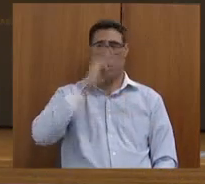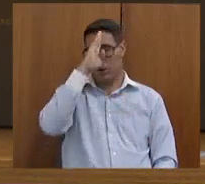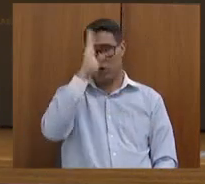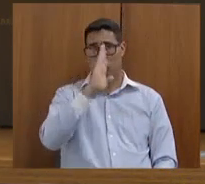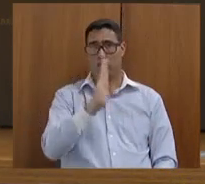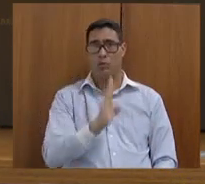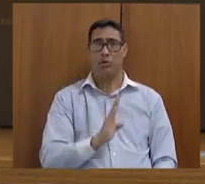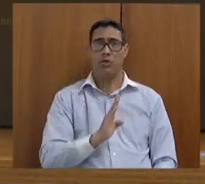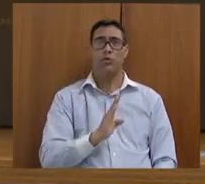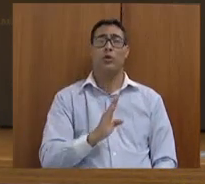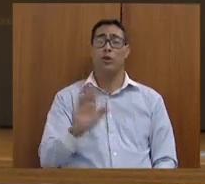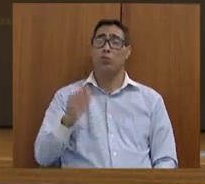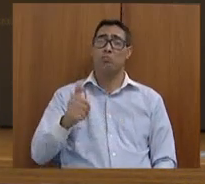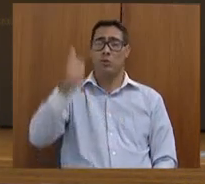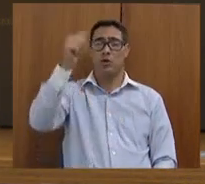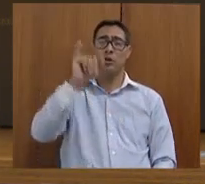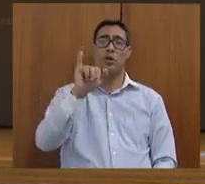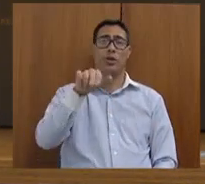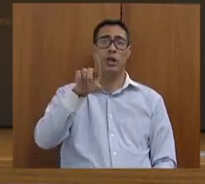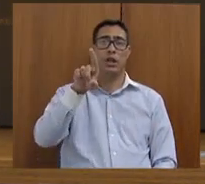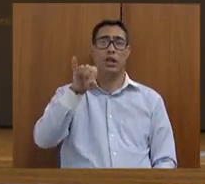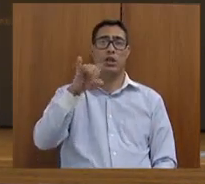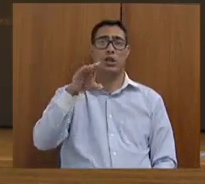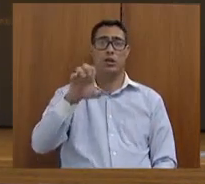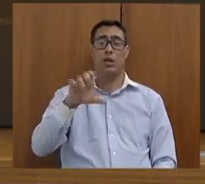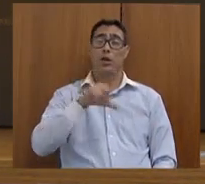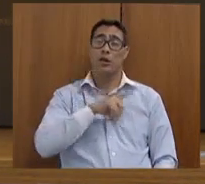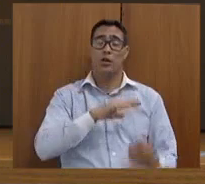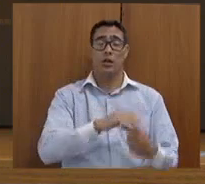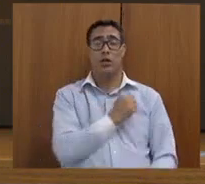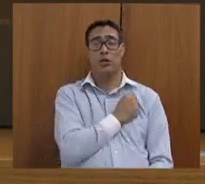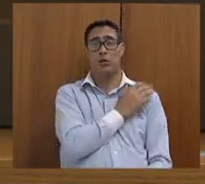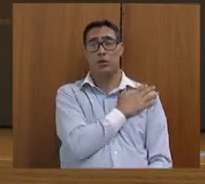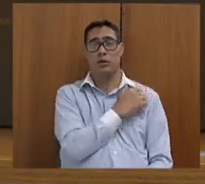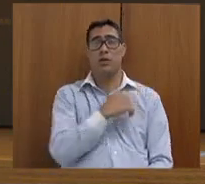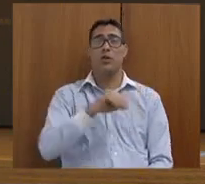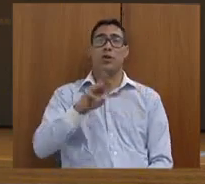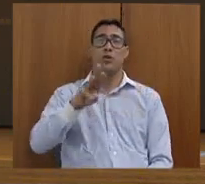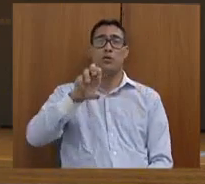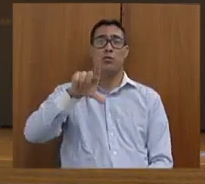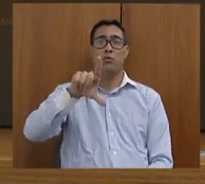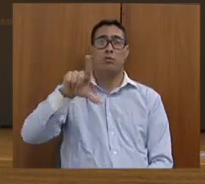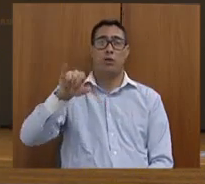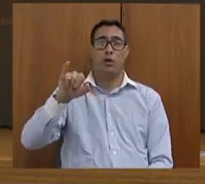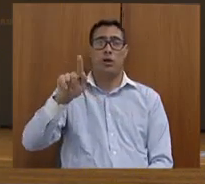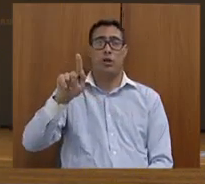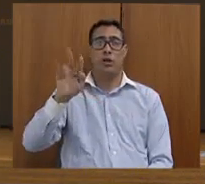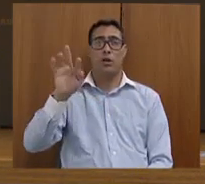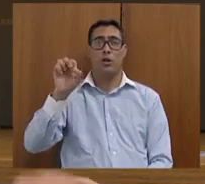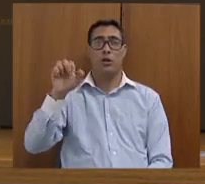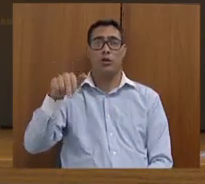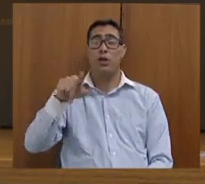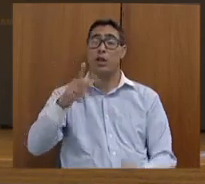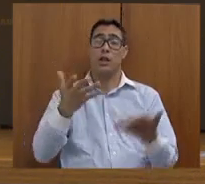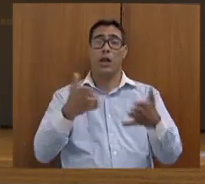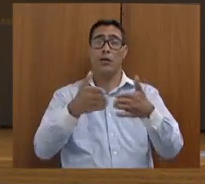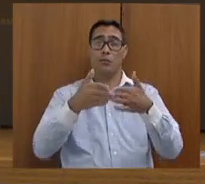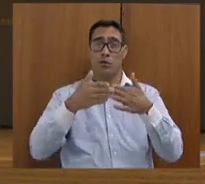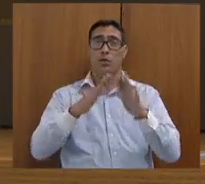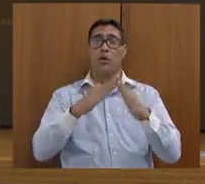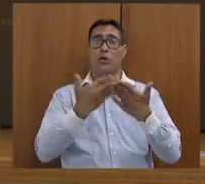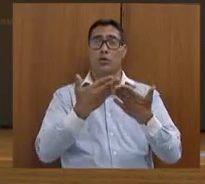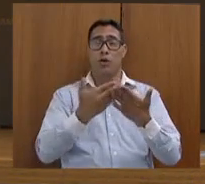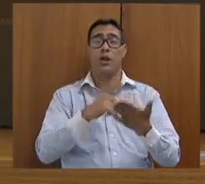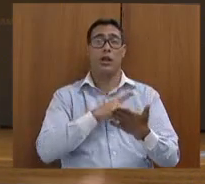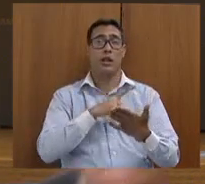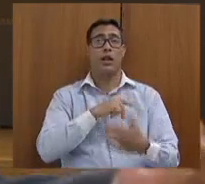os melhores índices e o tenente coronel Wellington ele quer pedir a sessão de uma escola que só tem